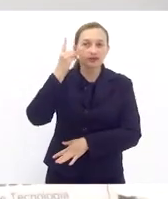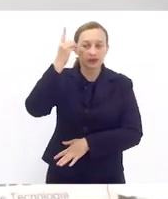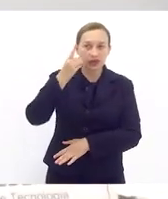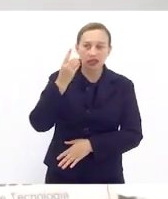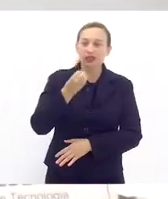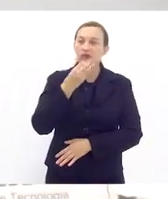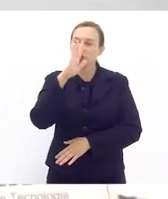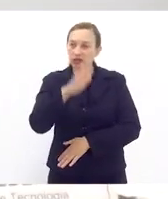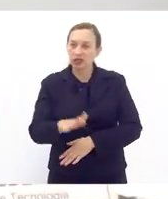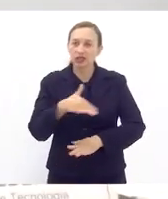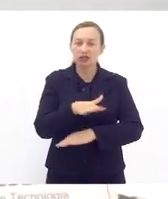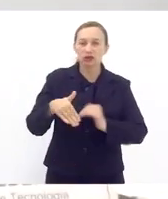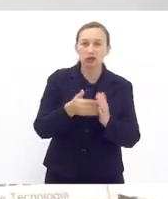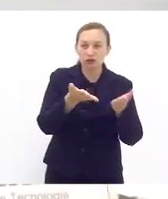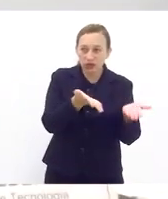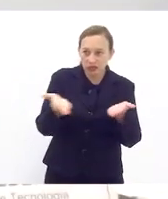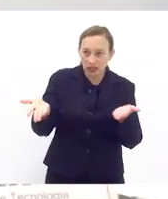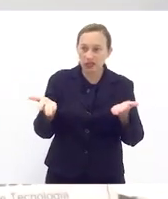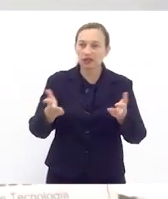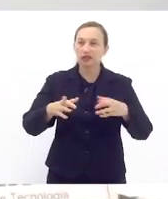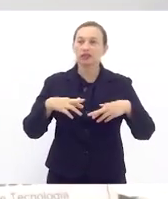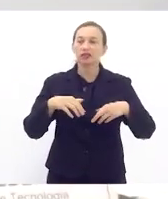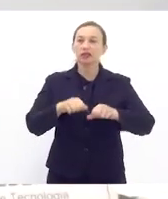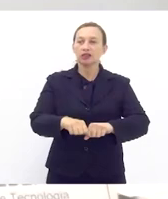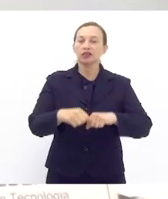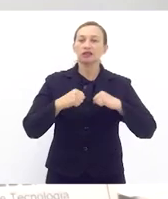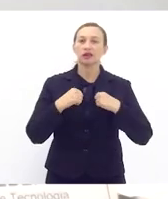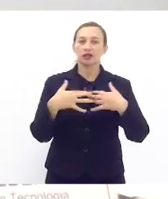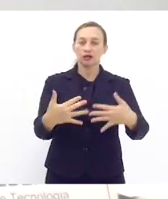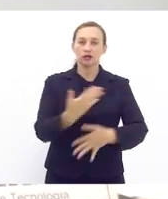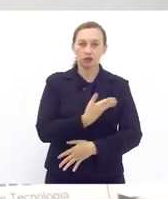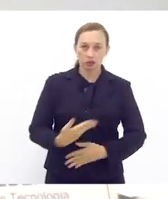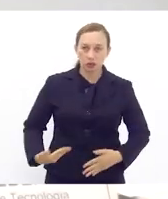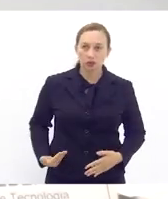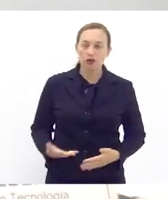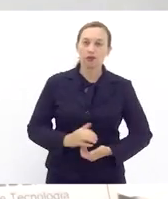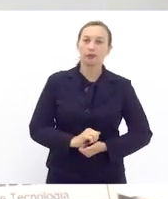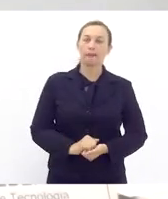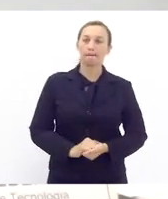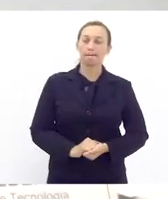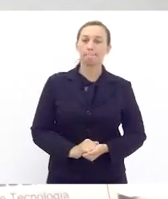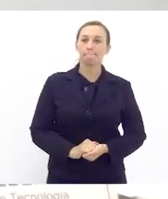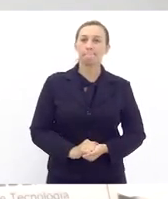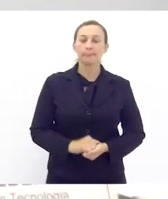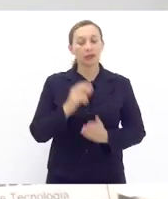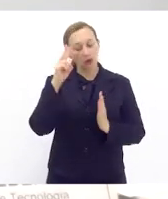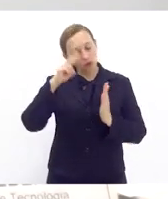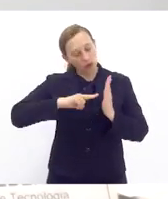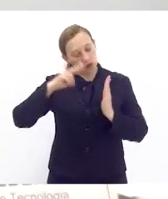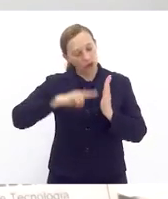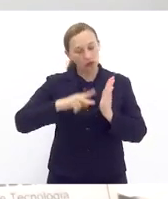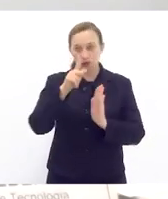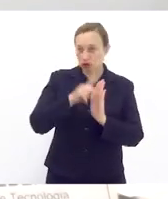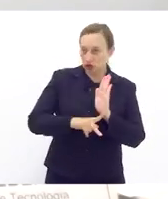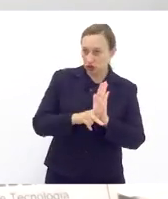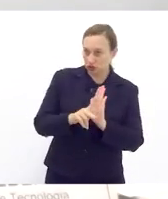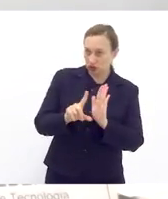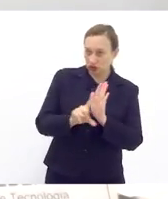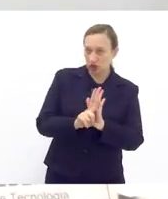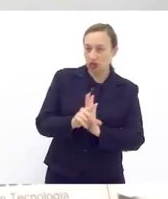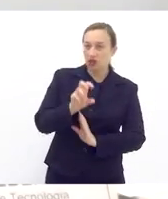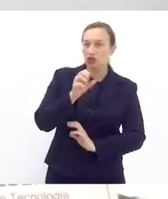que hoje estão participando dessa audiência pública eu lendo o projeto de lei número